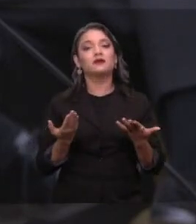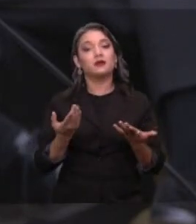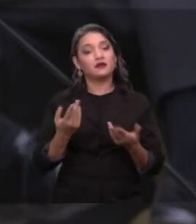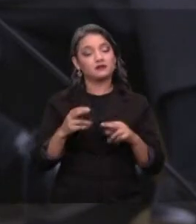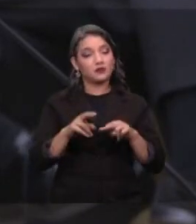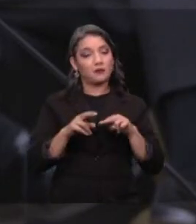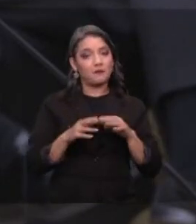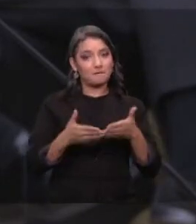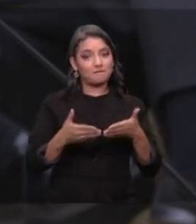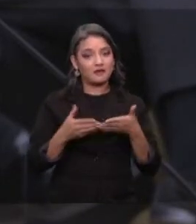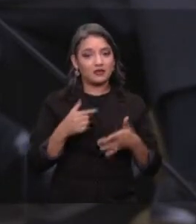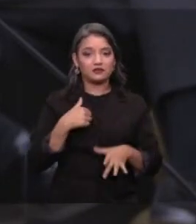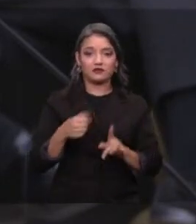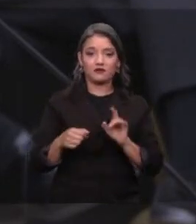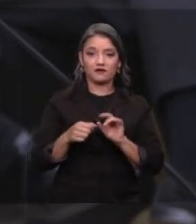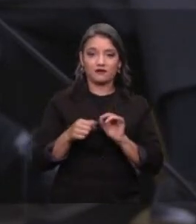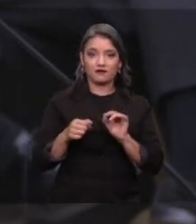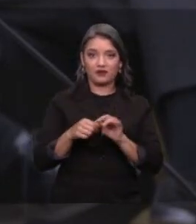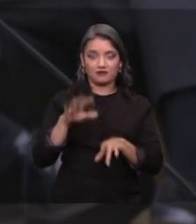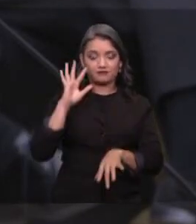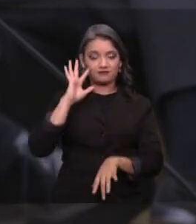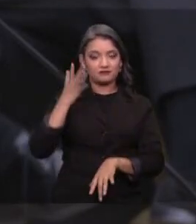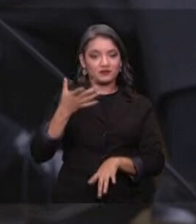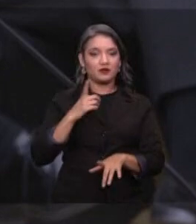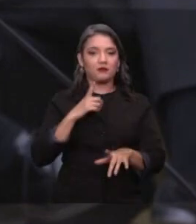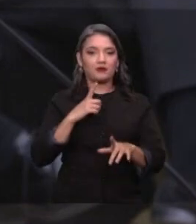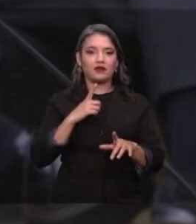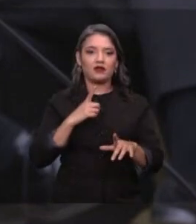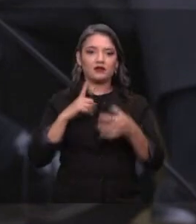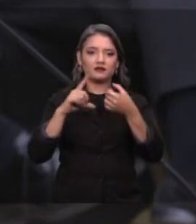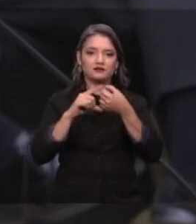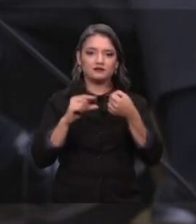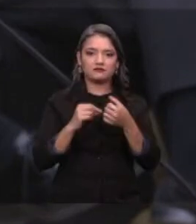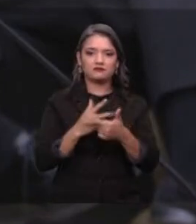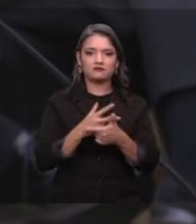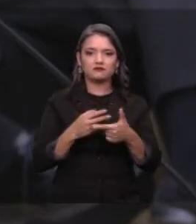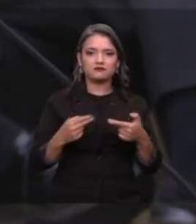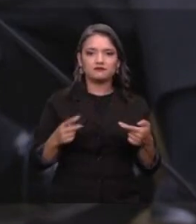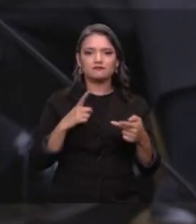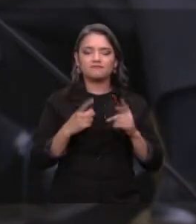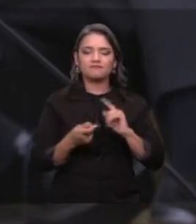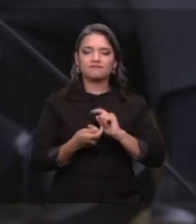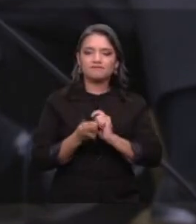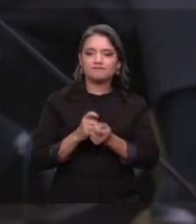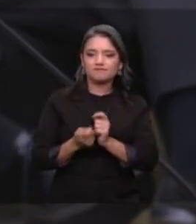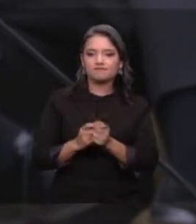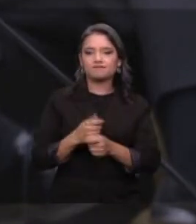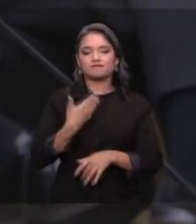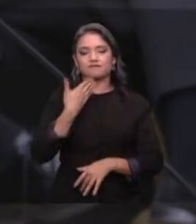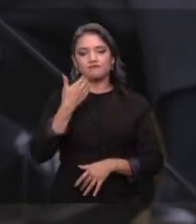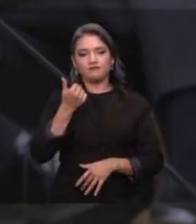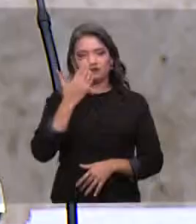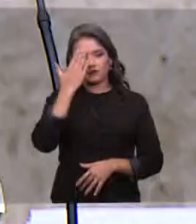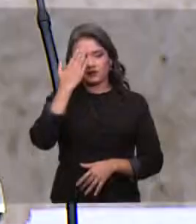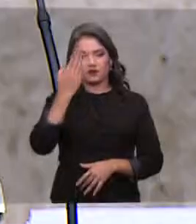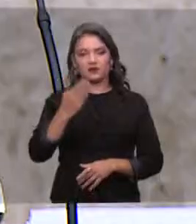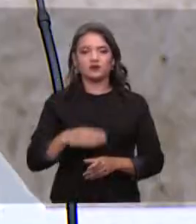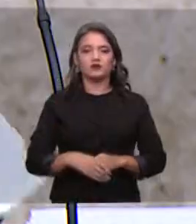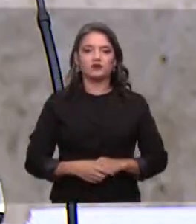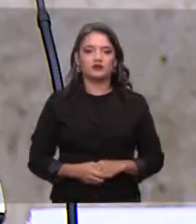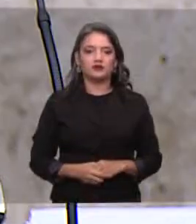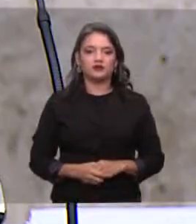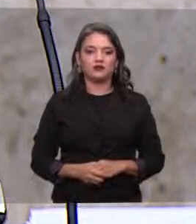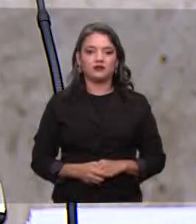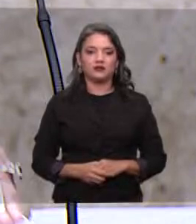interpretação conforme, de modo a amoldar essas disposições da maneira mais sóbria possível. Muito obrigado.